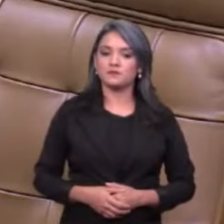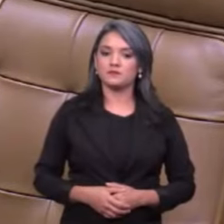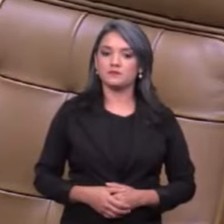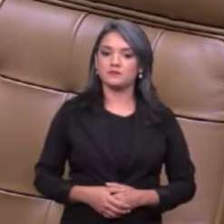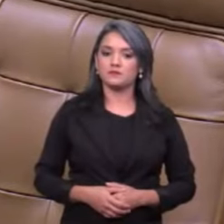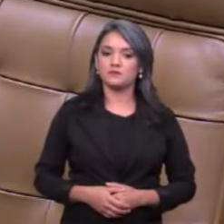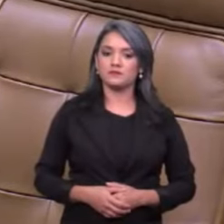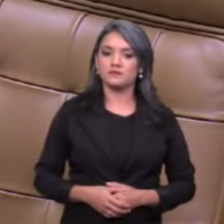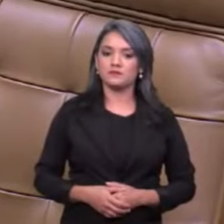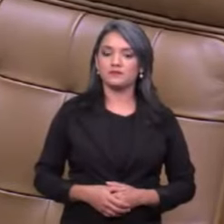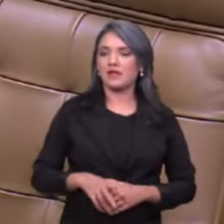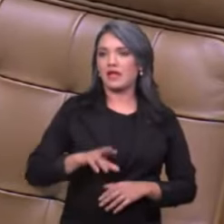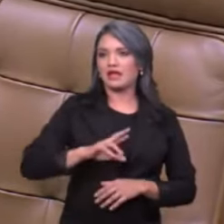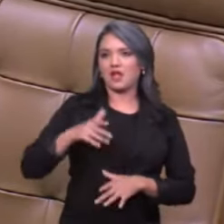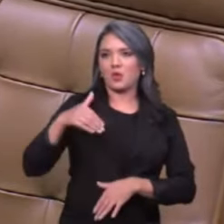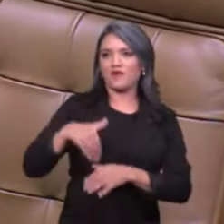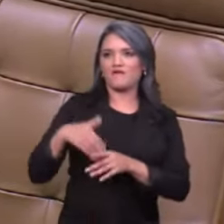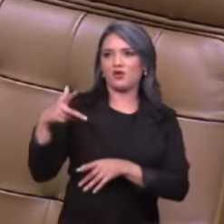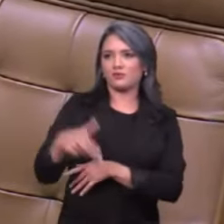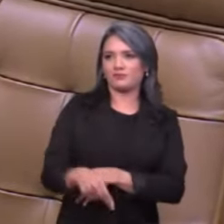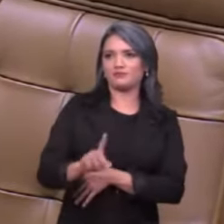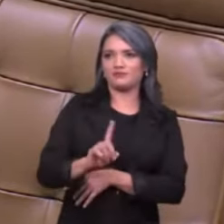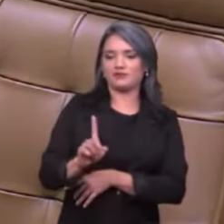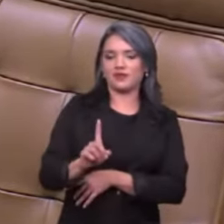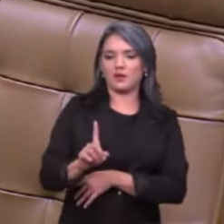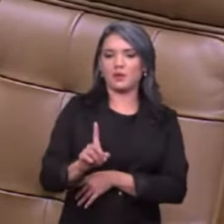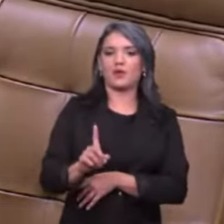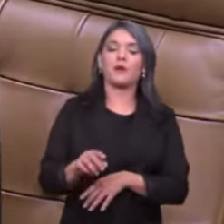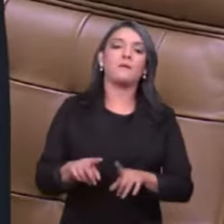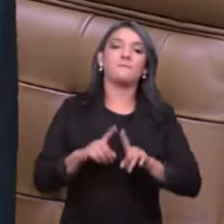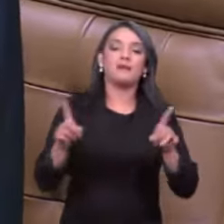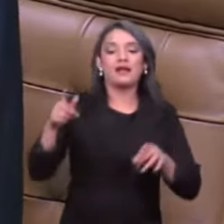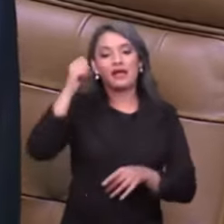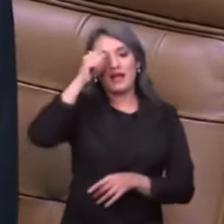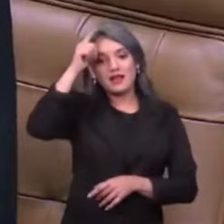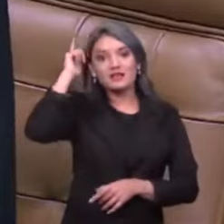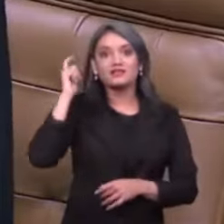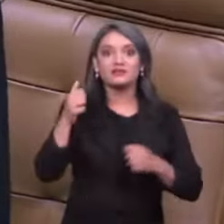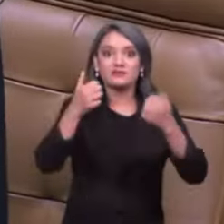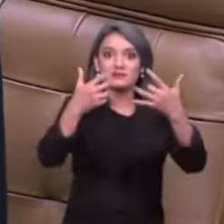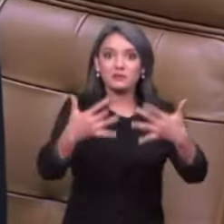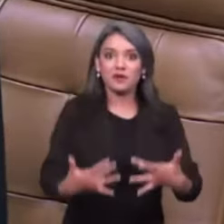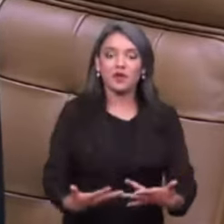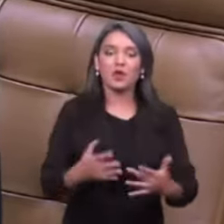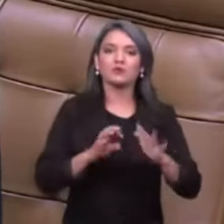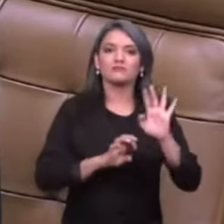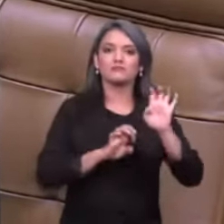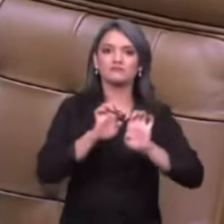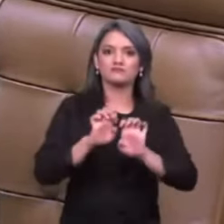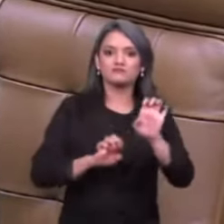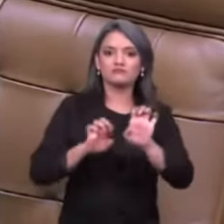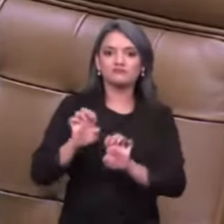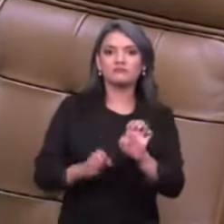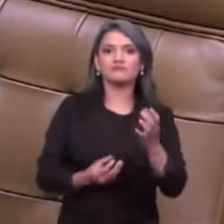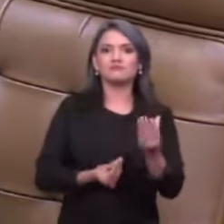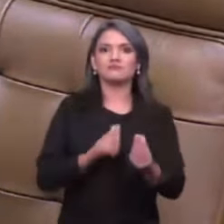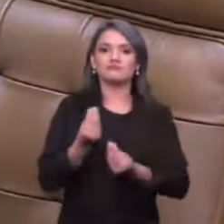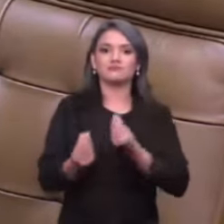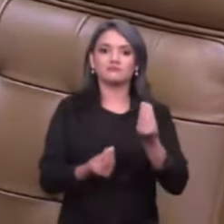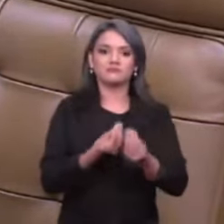cometer uma interrupção em relação ao seu voto. Imagina também. Mas o ministro Alexandre trouxe aqui os dados, inclusive em série,